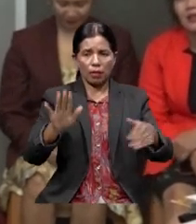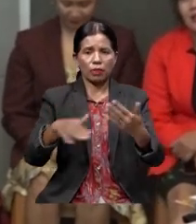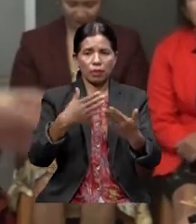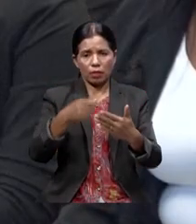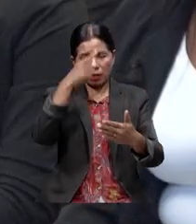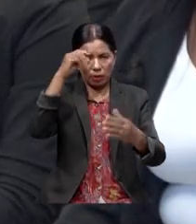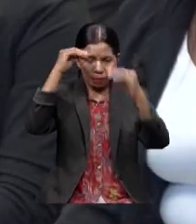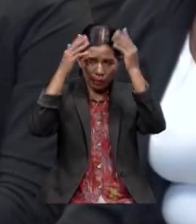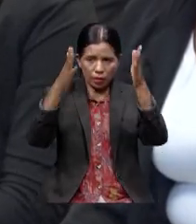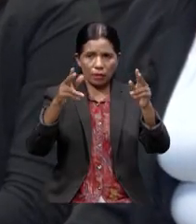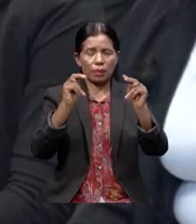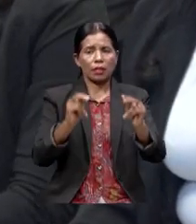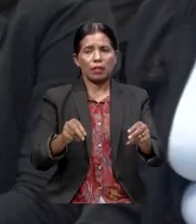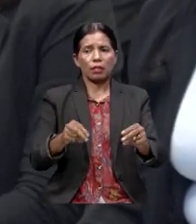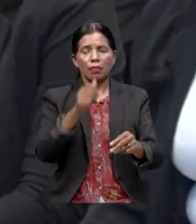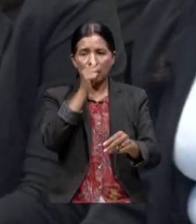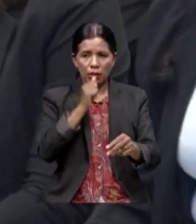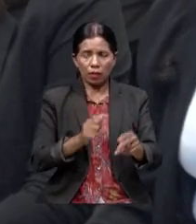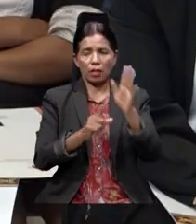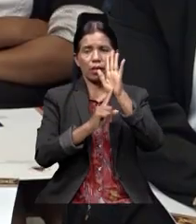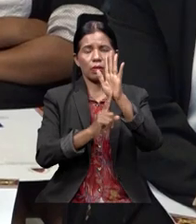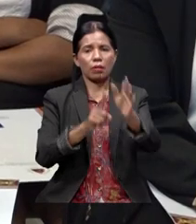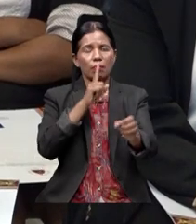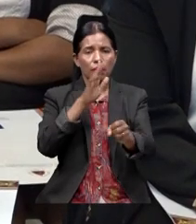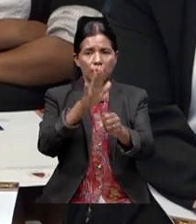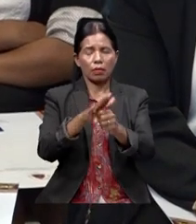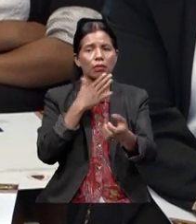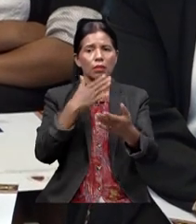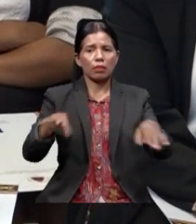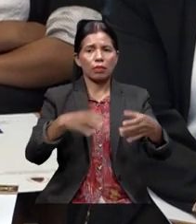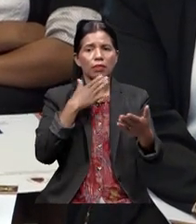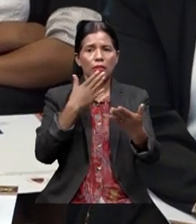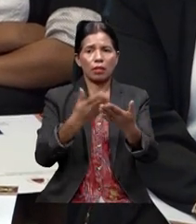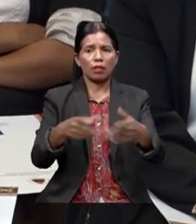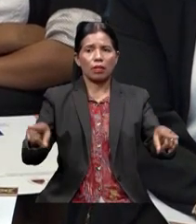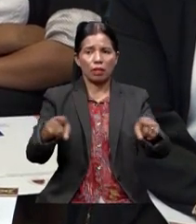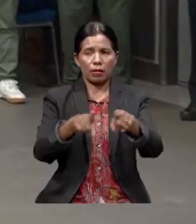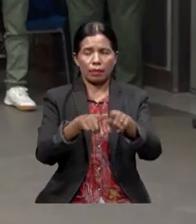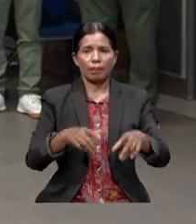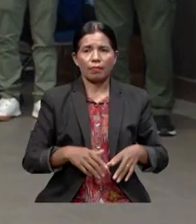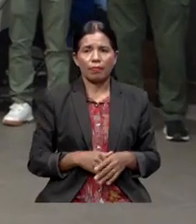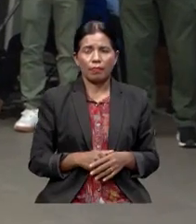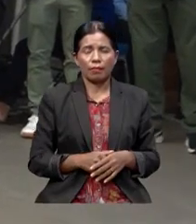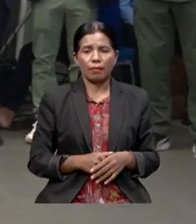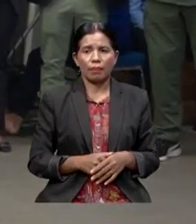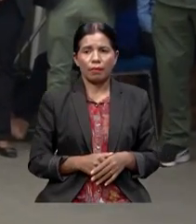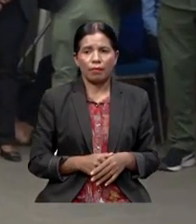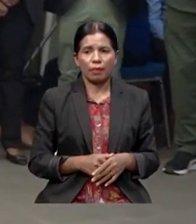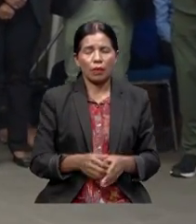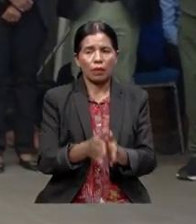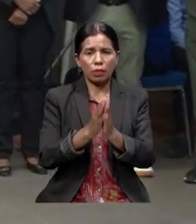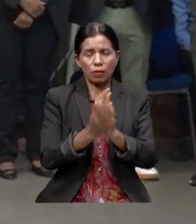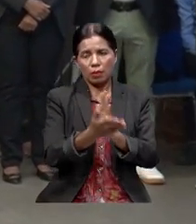né, professor sira, precisa paciência no hatudo comprimício, ho missão nebe mak assumi ona. Tudo, eu sou em